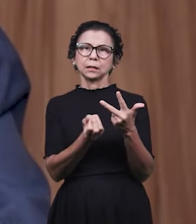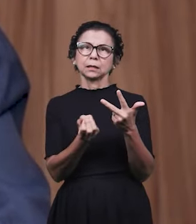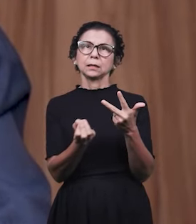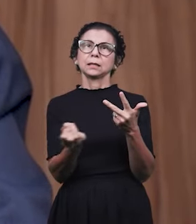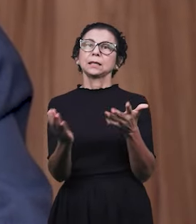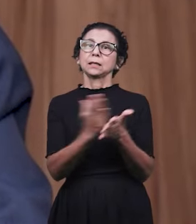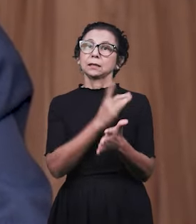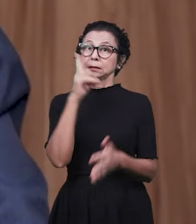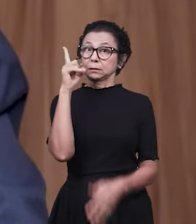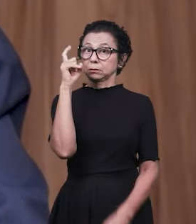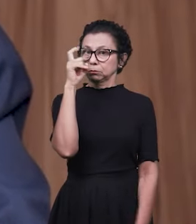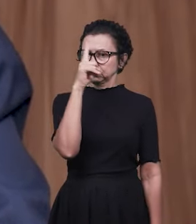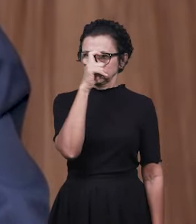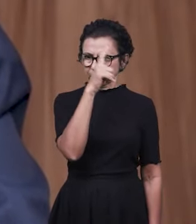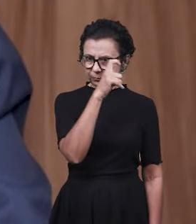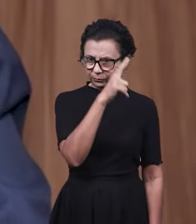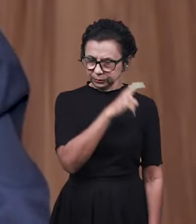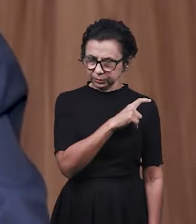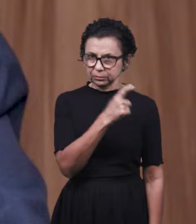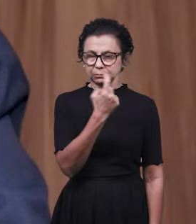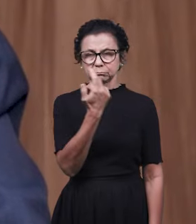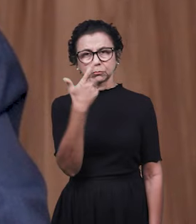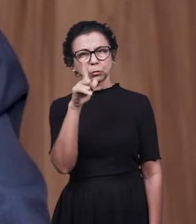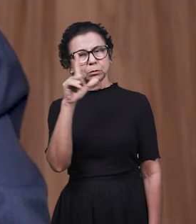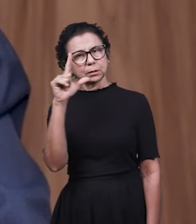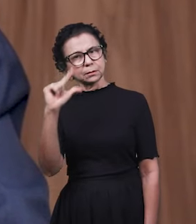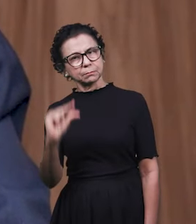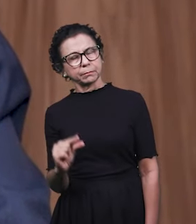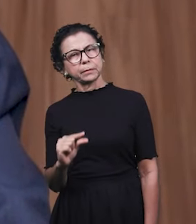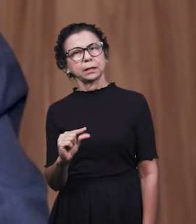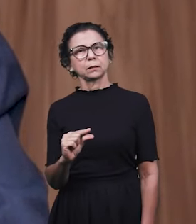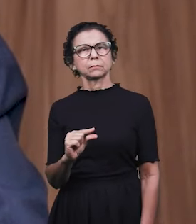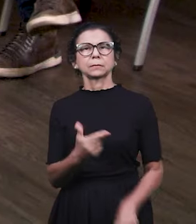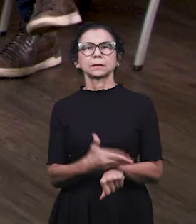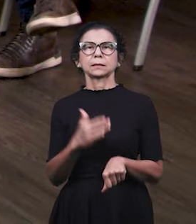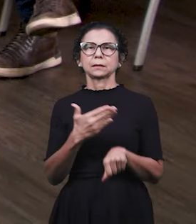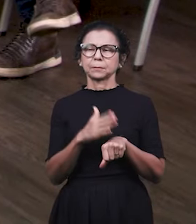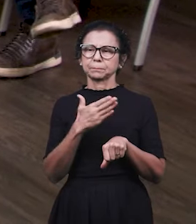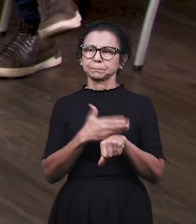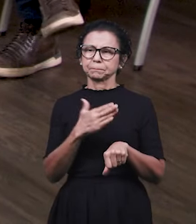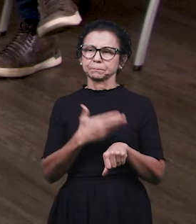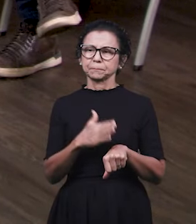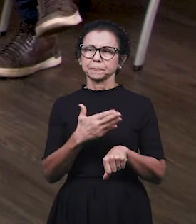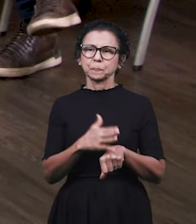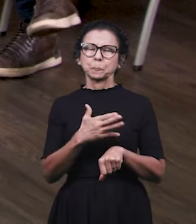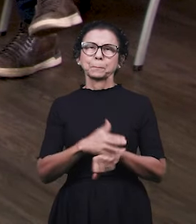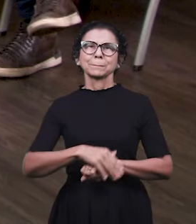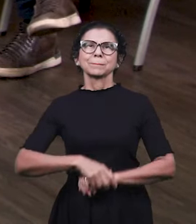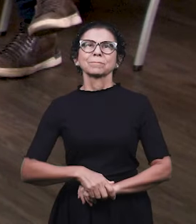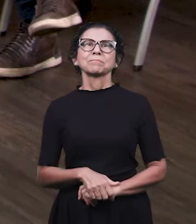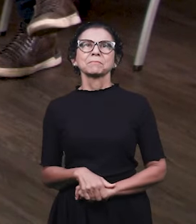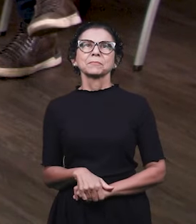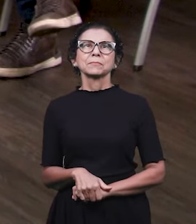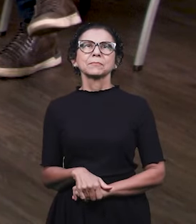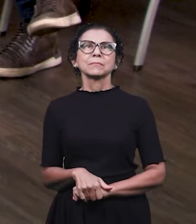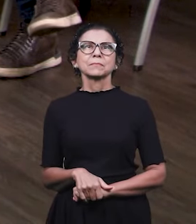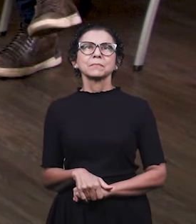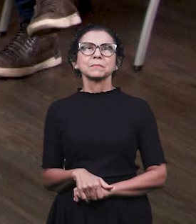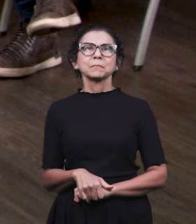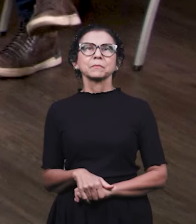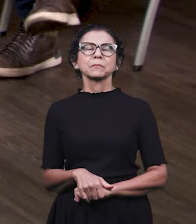trabalho. Outras, menos trabalho. Mas o que vale é o treinamento. Pastor Helber